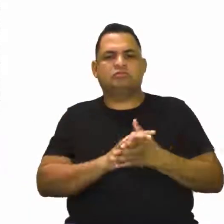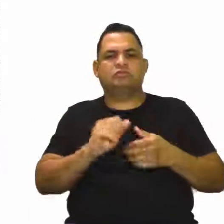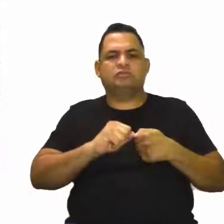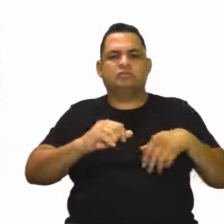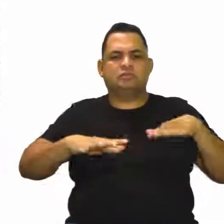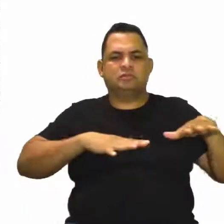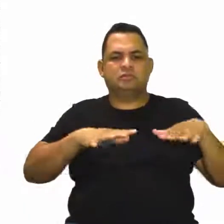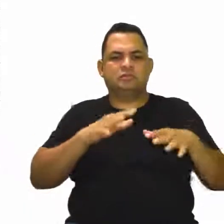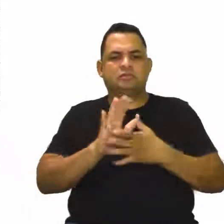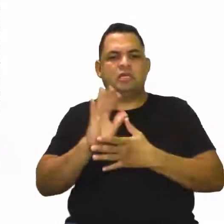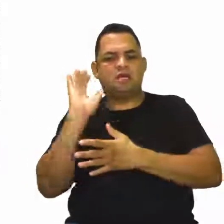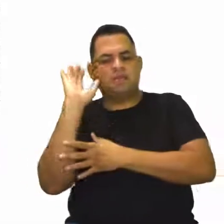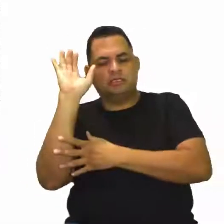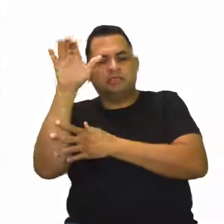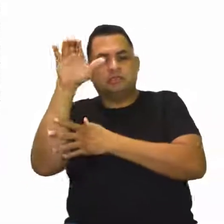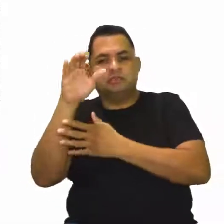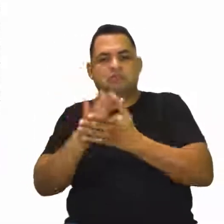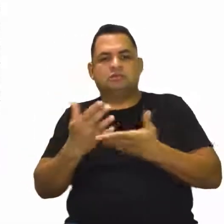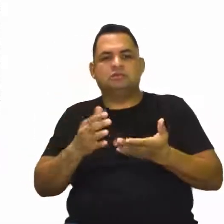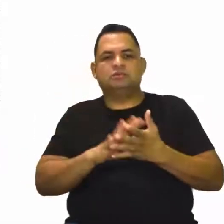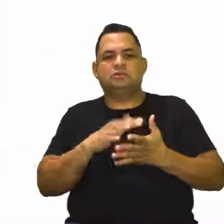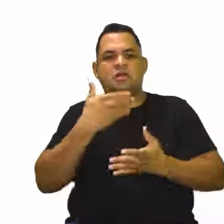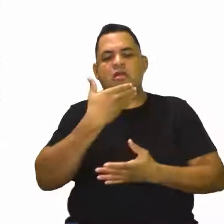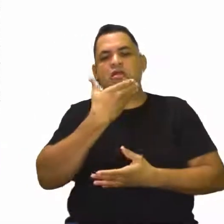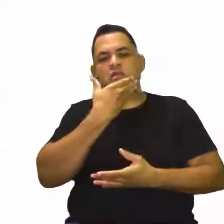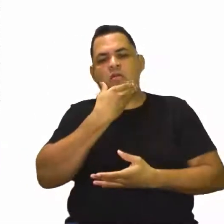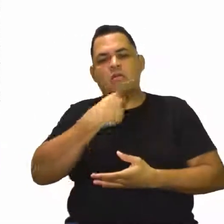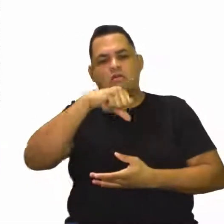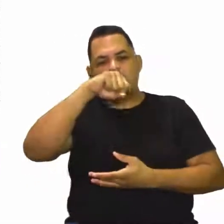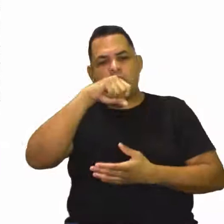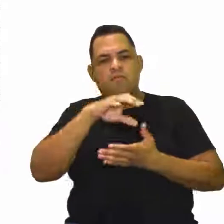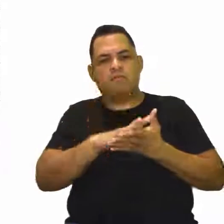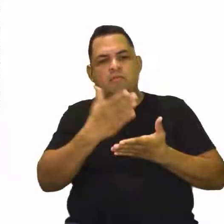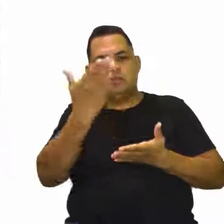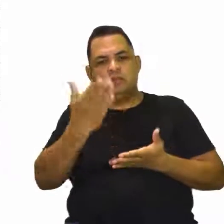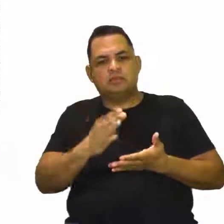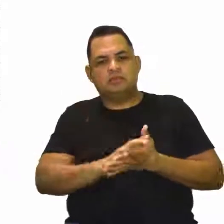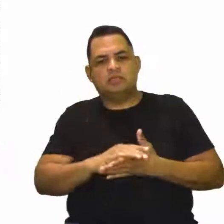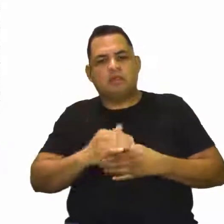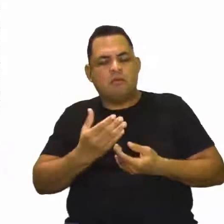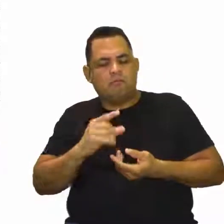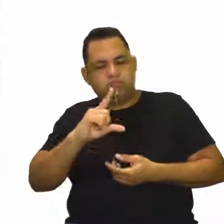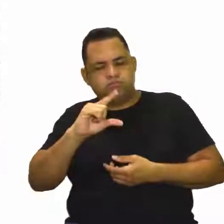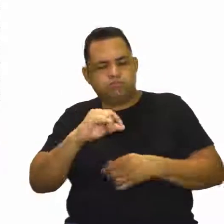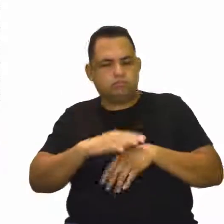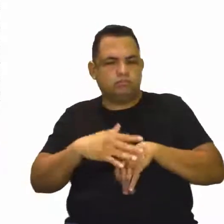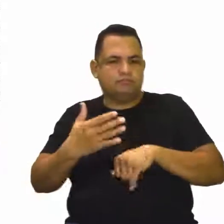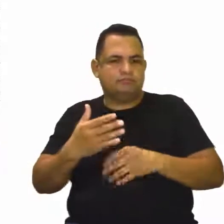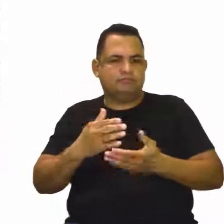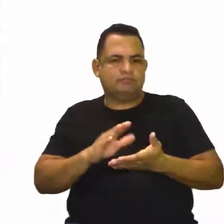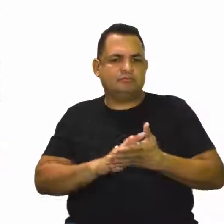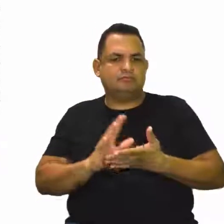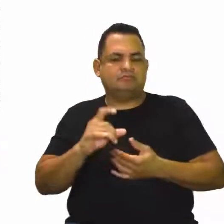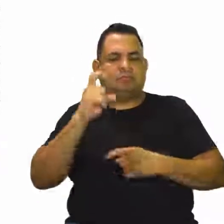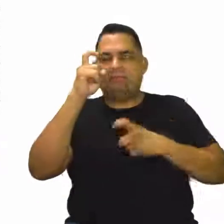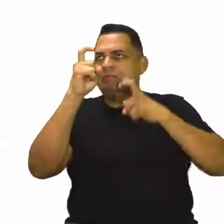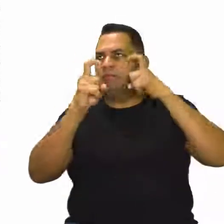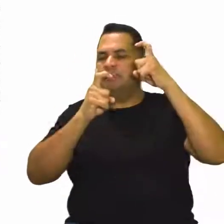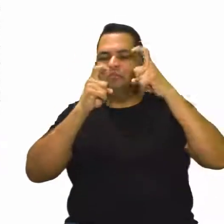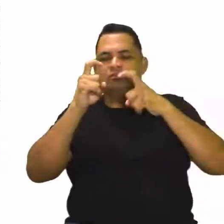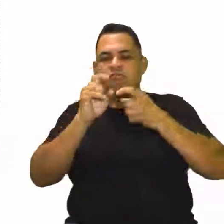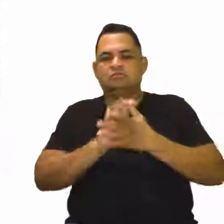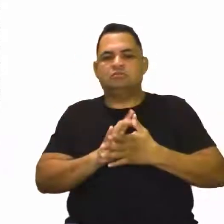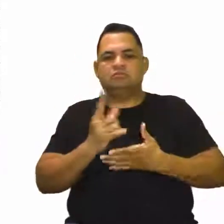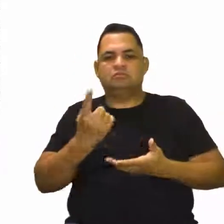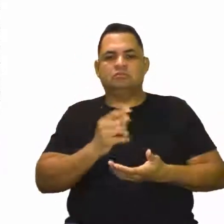movimento, jogar um basquete, brincar, e o pai, né, que já está um pouquinho fora de forma ali, ele não está ali tão preocupado, né? Só